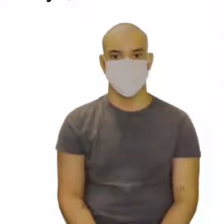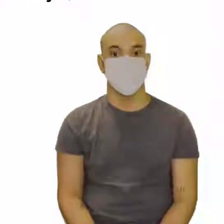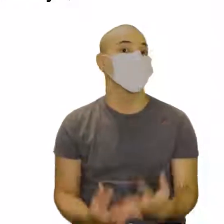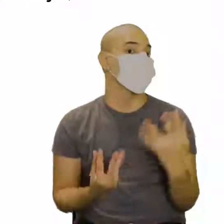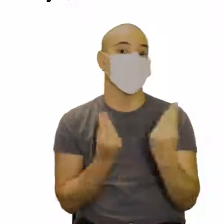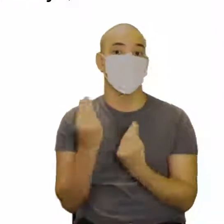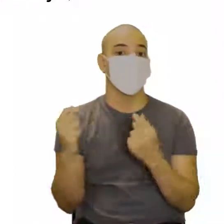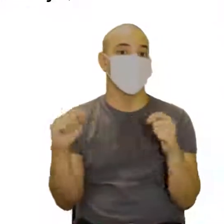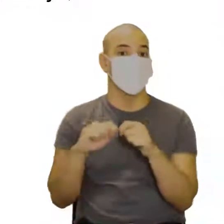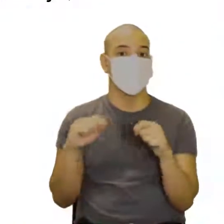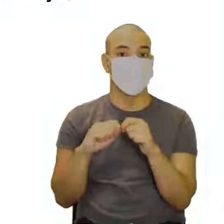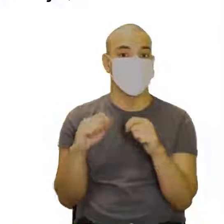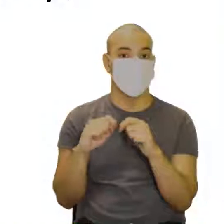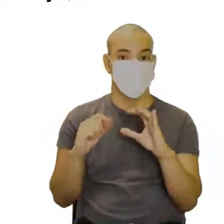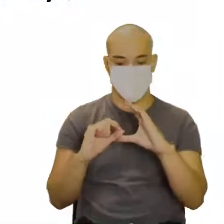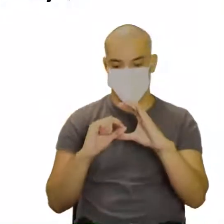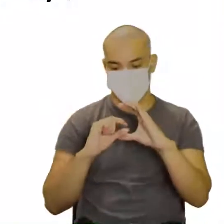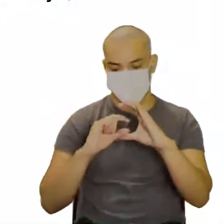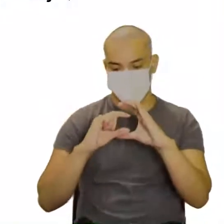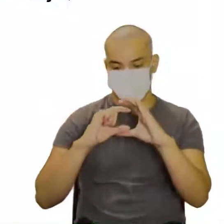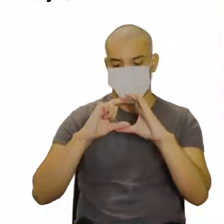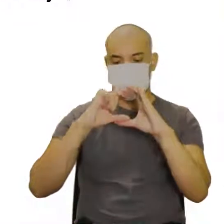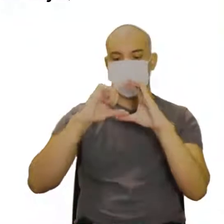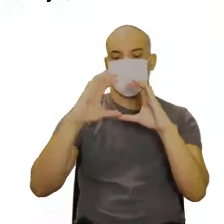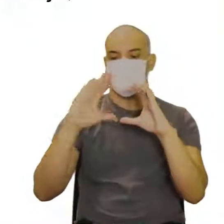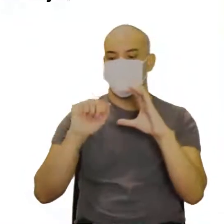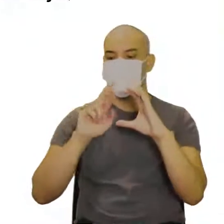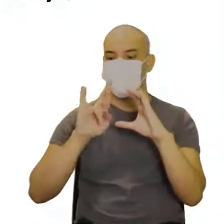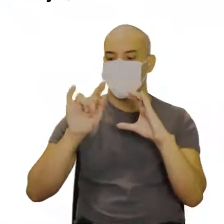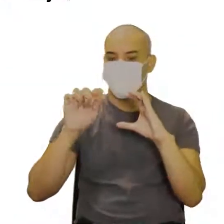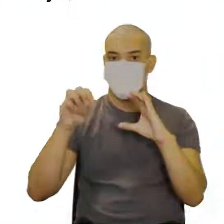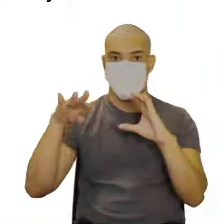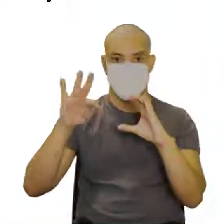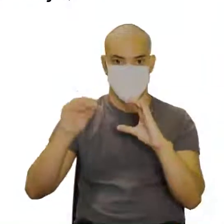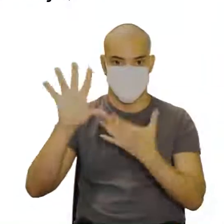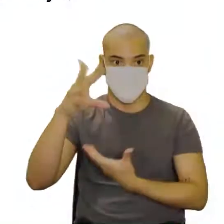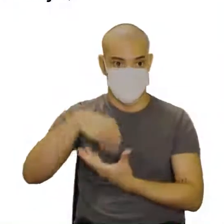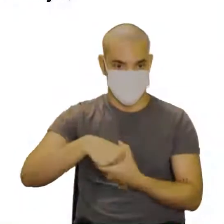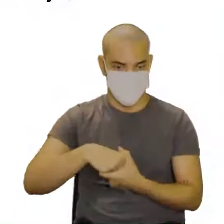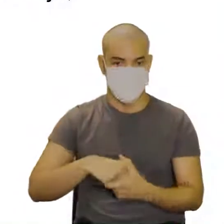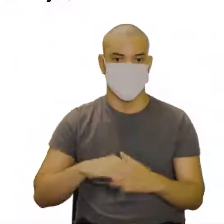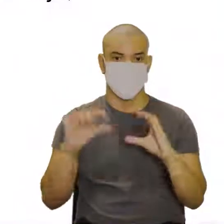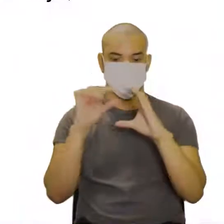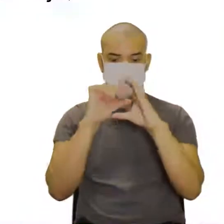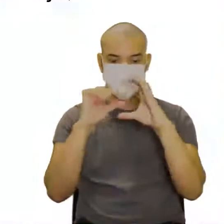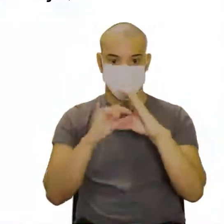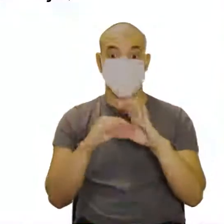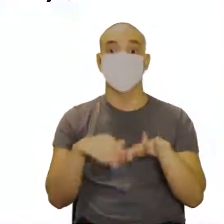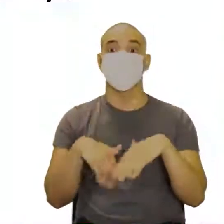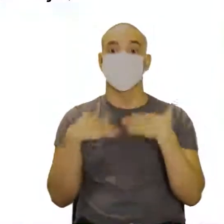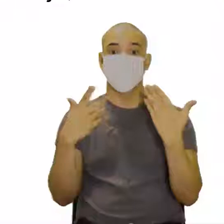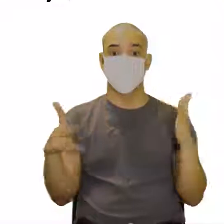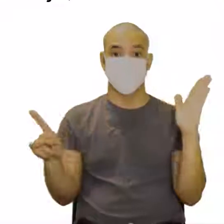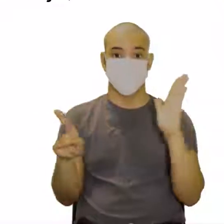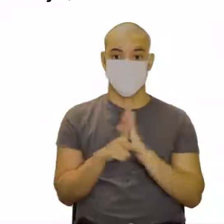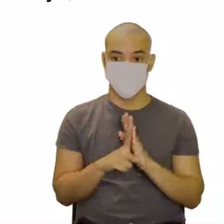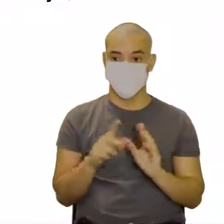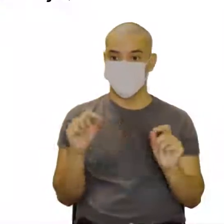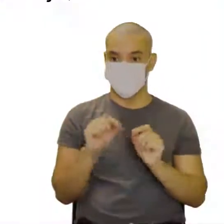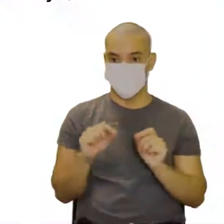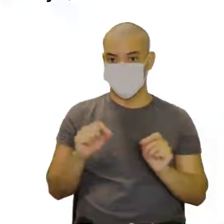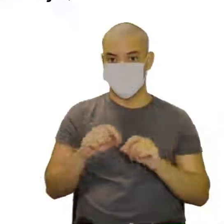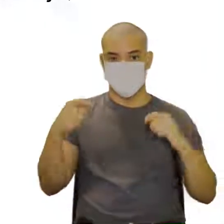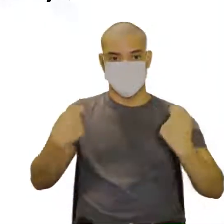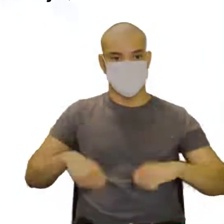eu posso fazer o processo de carregamento de um capacitor? Bom, Para carregar um capacitor,